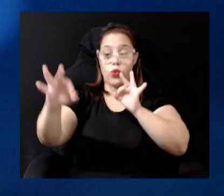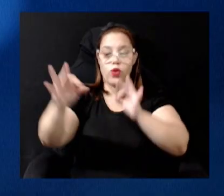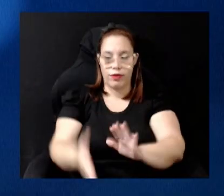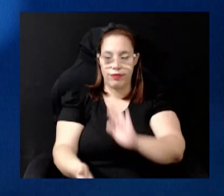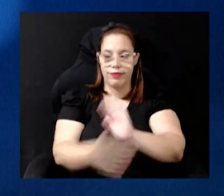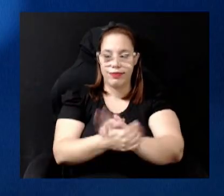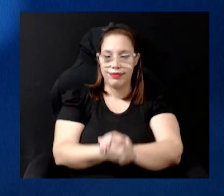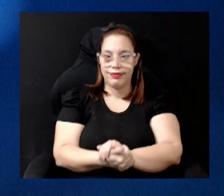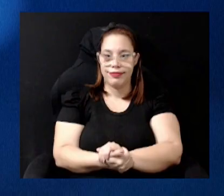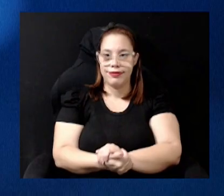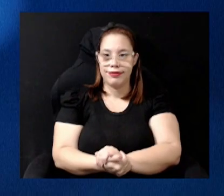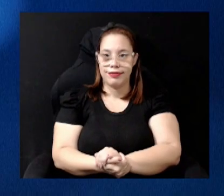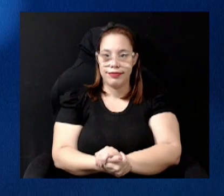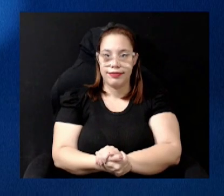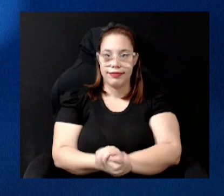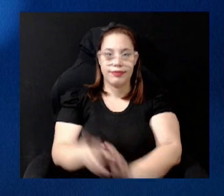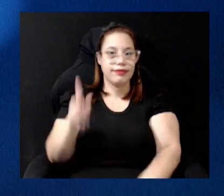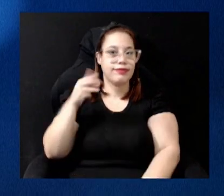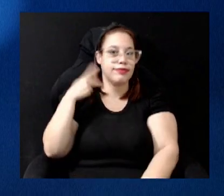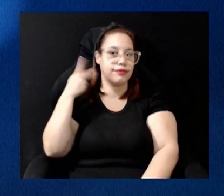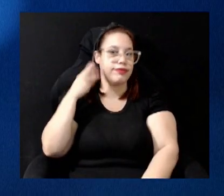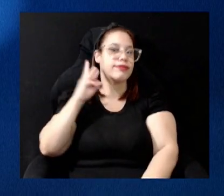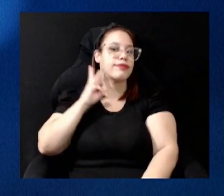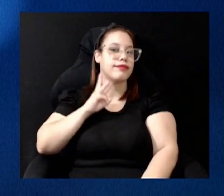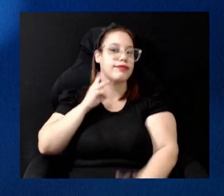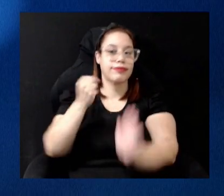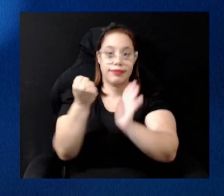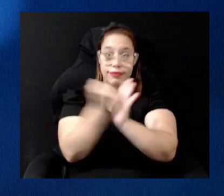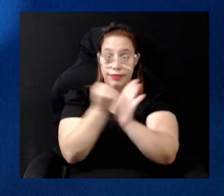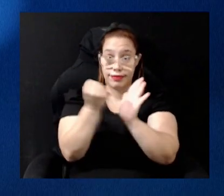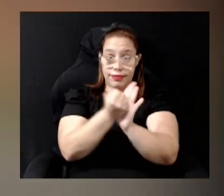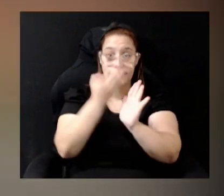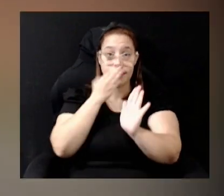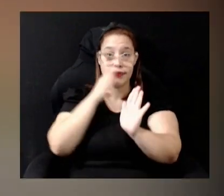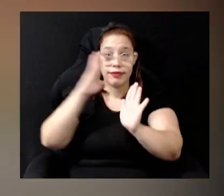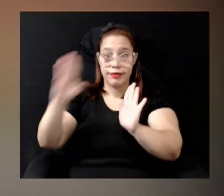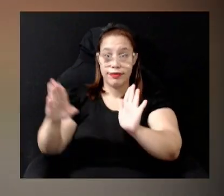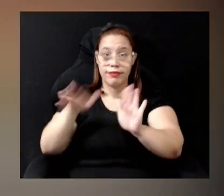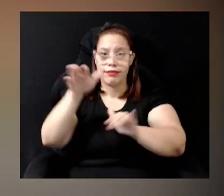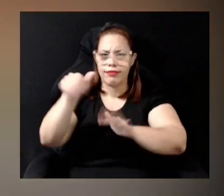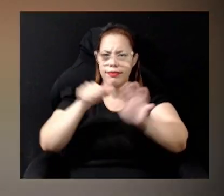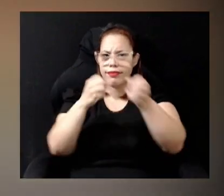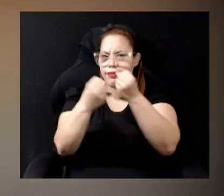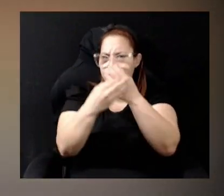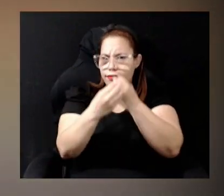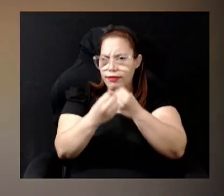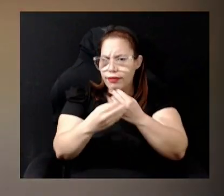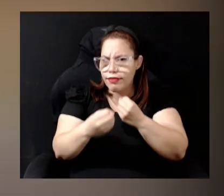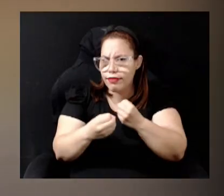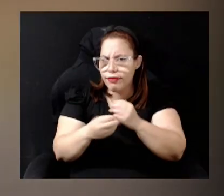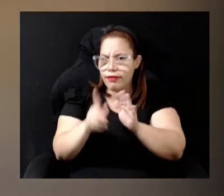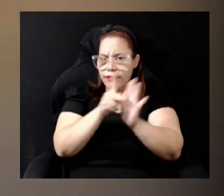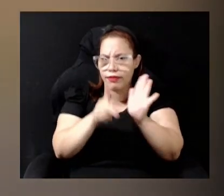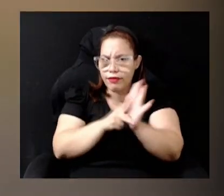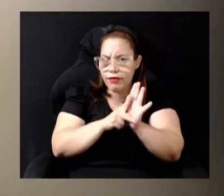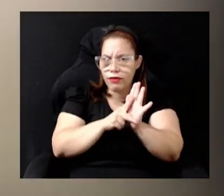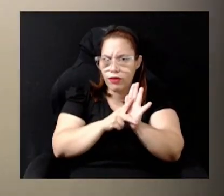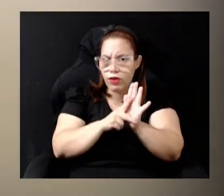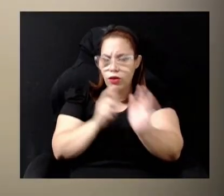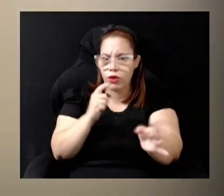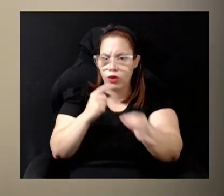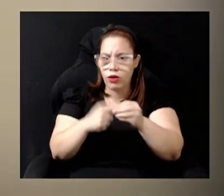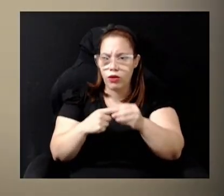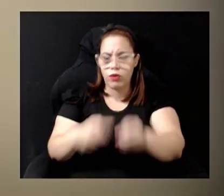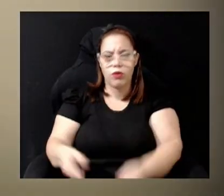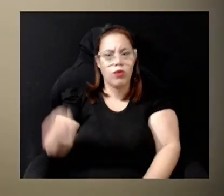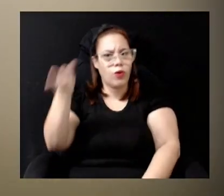O vereador Cecílio Santos protocolou um requerimento em que solicita informações sobre um programa, que é um convênio com o estado de São Paulo para